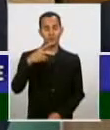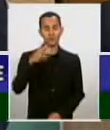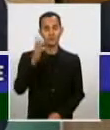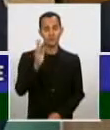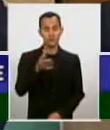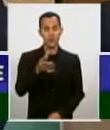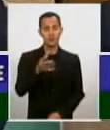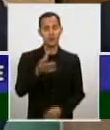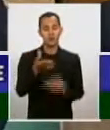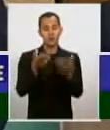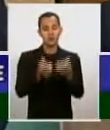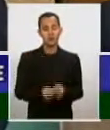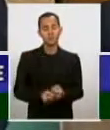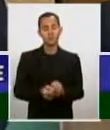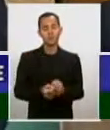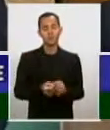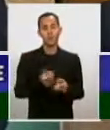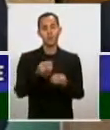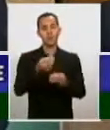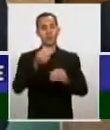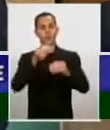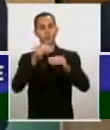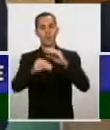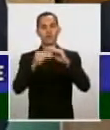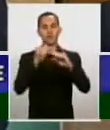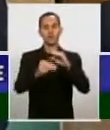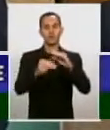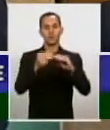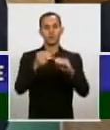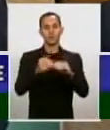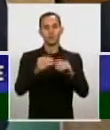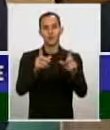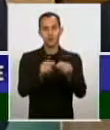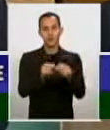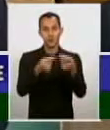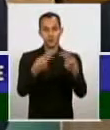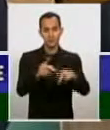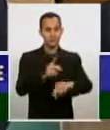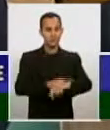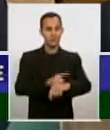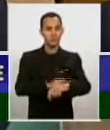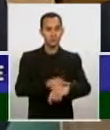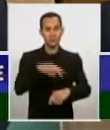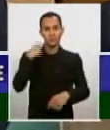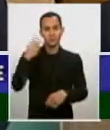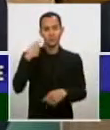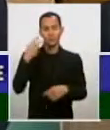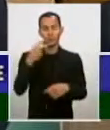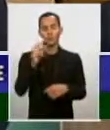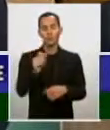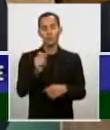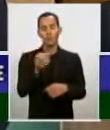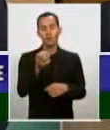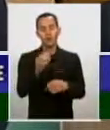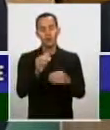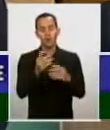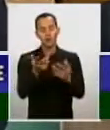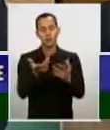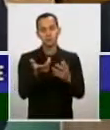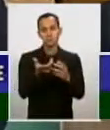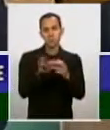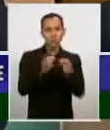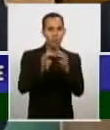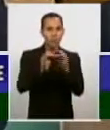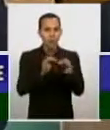a ata por e-mail, no formato digital. Portanto, nesse momento, os vereadores que queiram promover